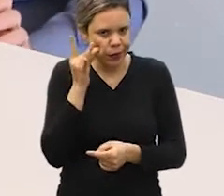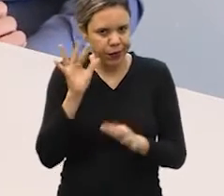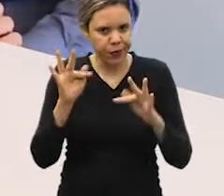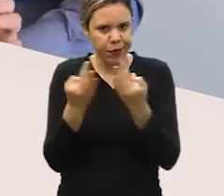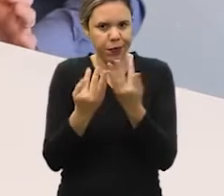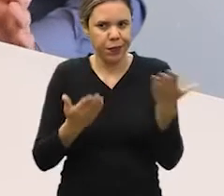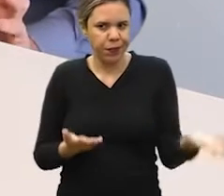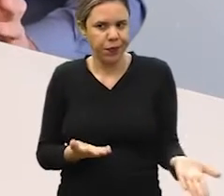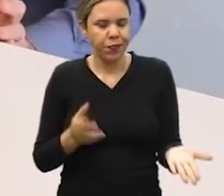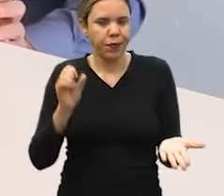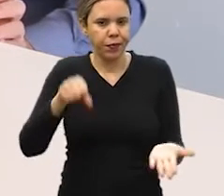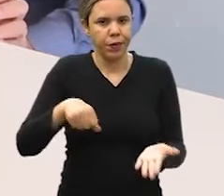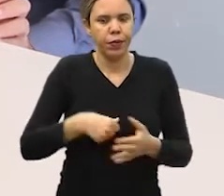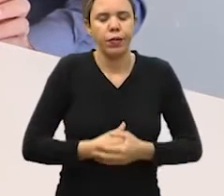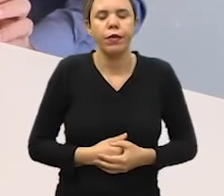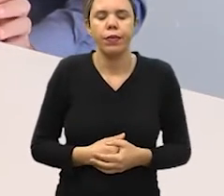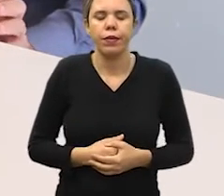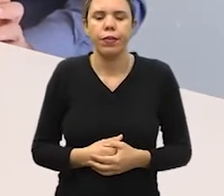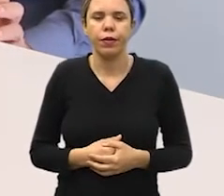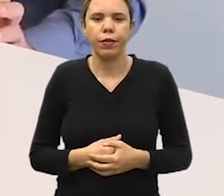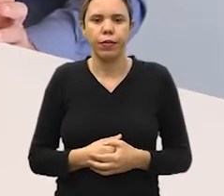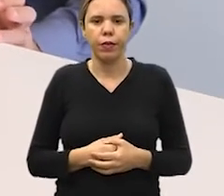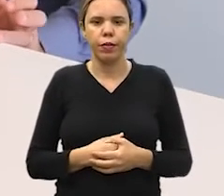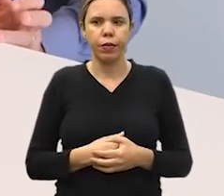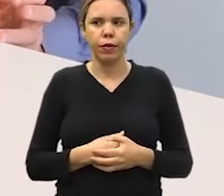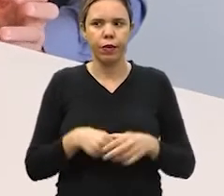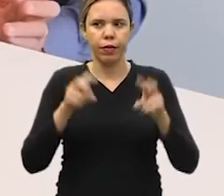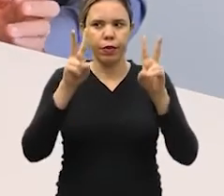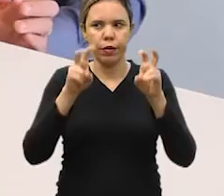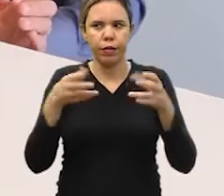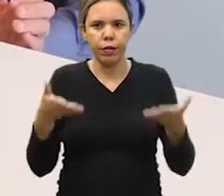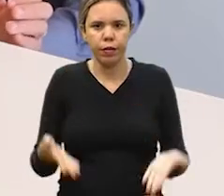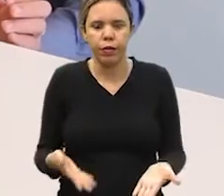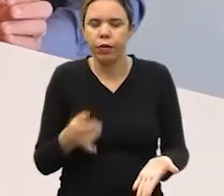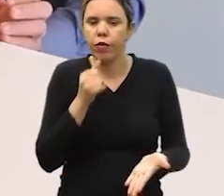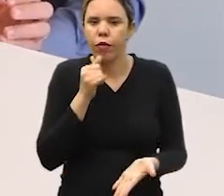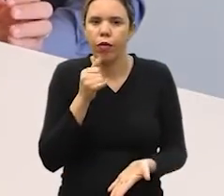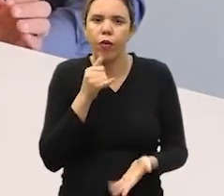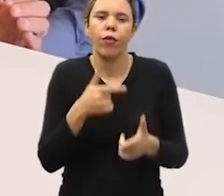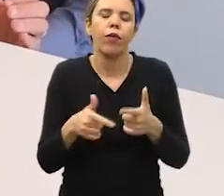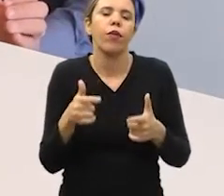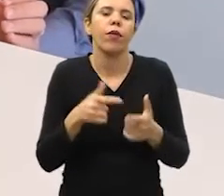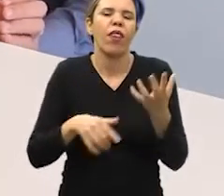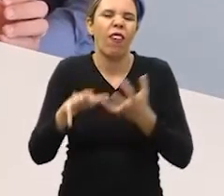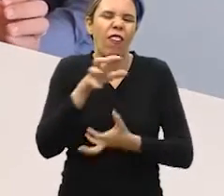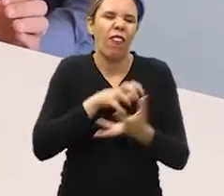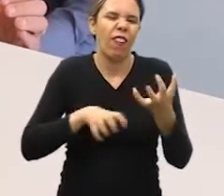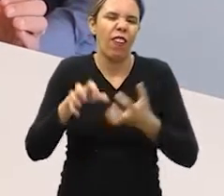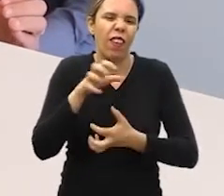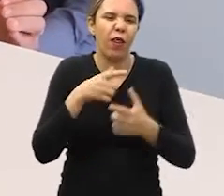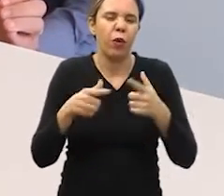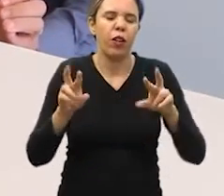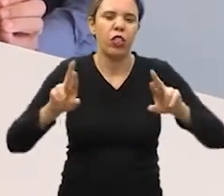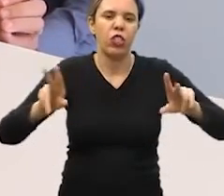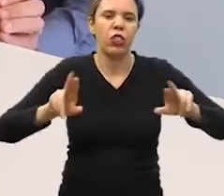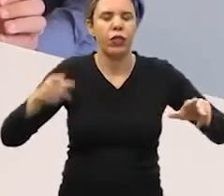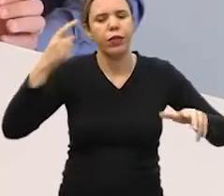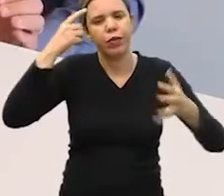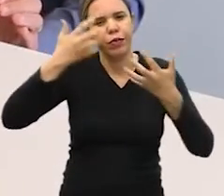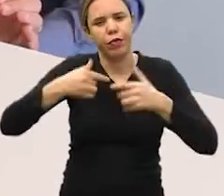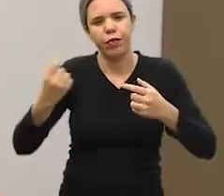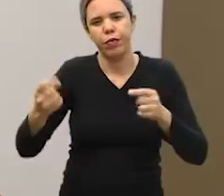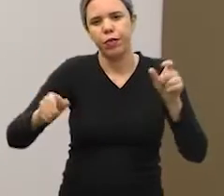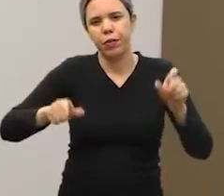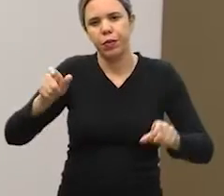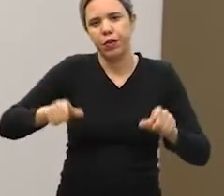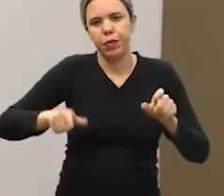daquela família. Sim, Rubens, sim. Esse é um assunto que é aquele assunto que causa a polêmica, por causa da diferença de pensamento de